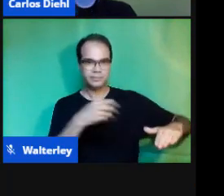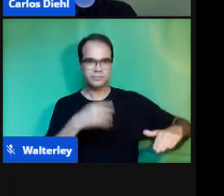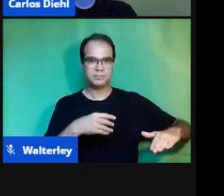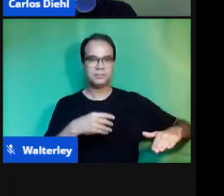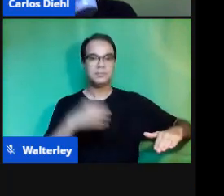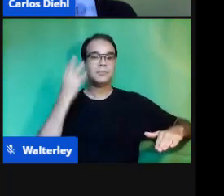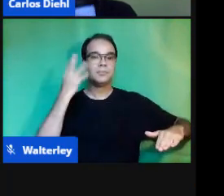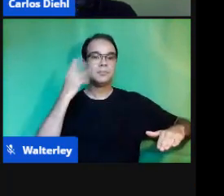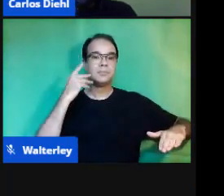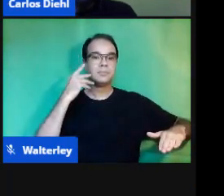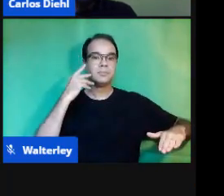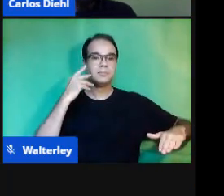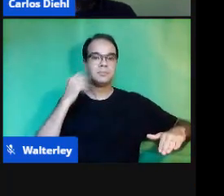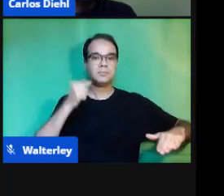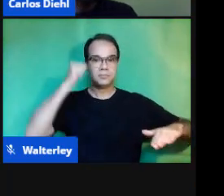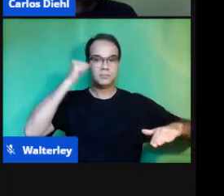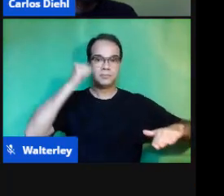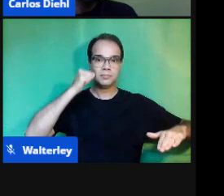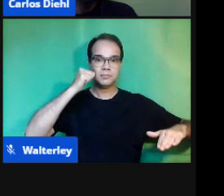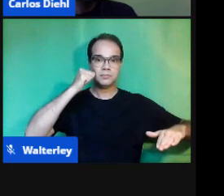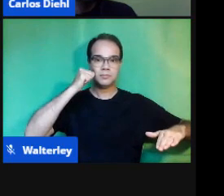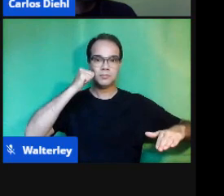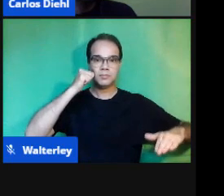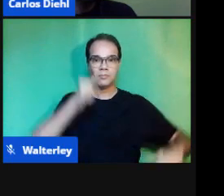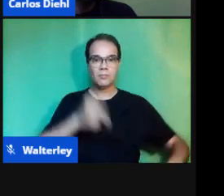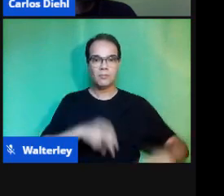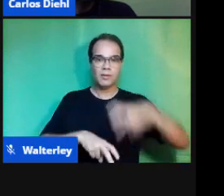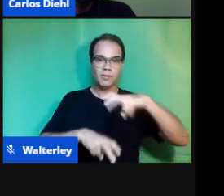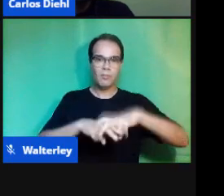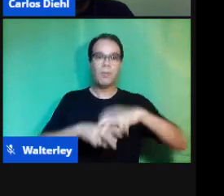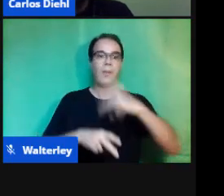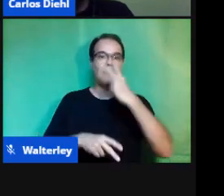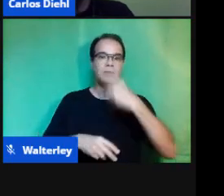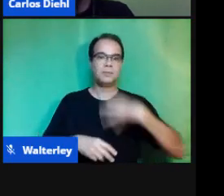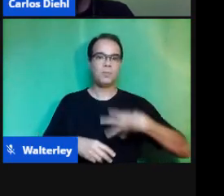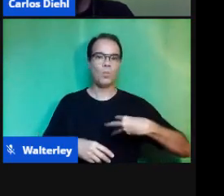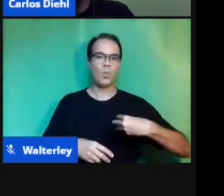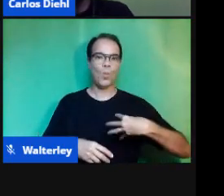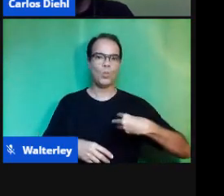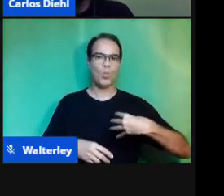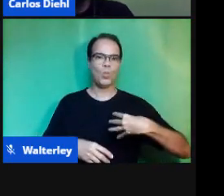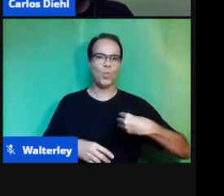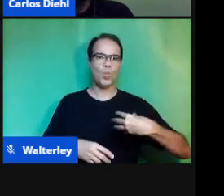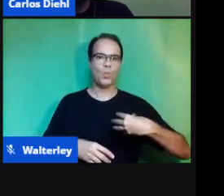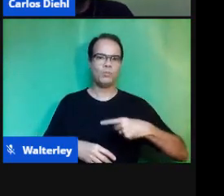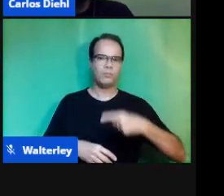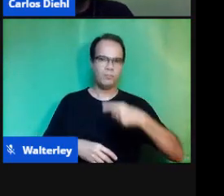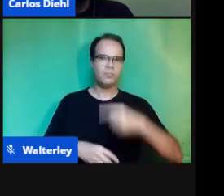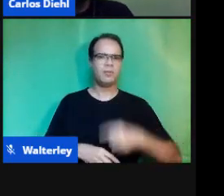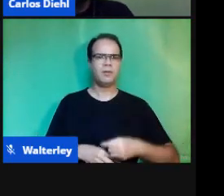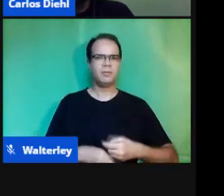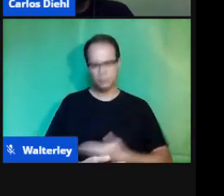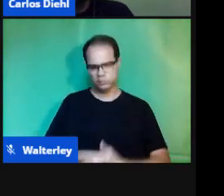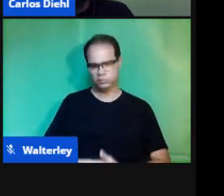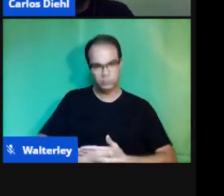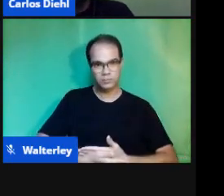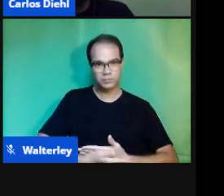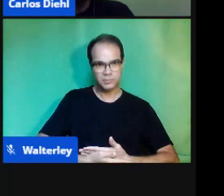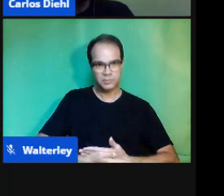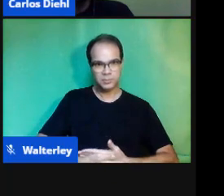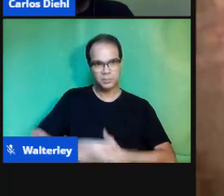direito à foto, ela certamente foi sua ama de leite, sua mãe preta, quem o amamentou desde as primeiras horas de vida.